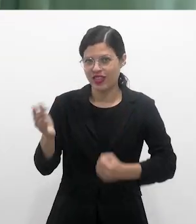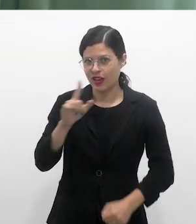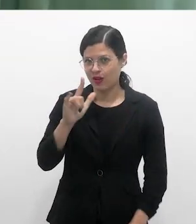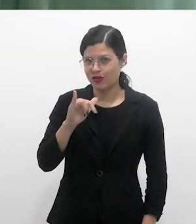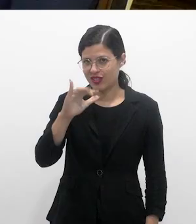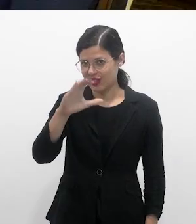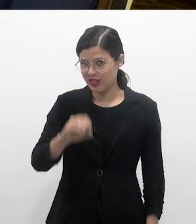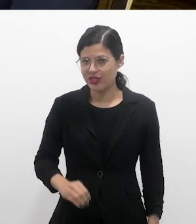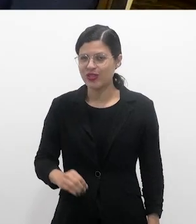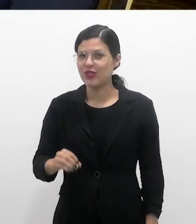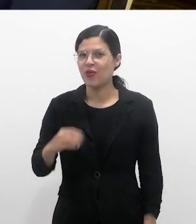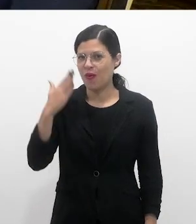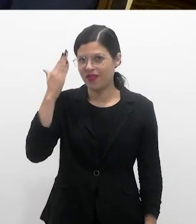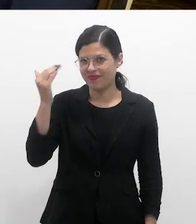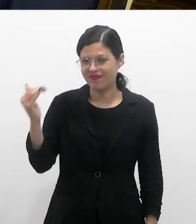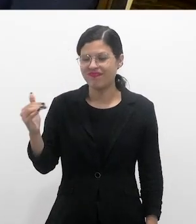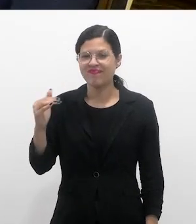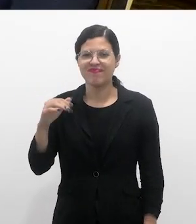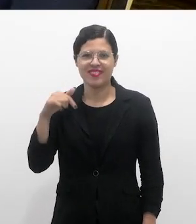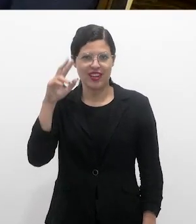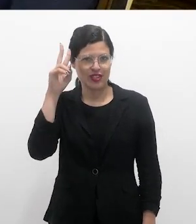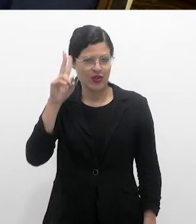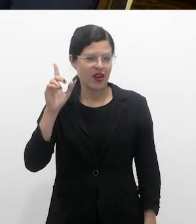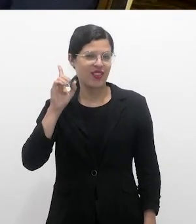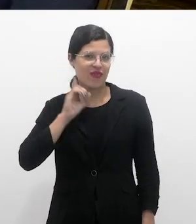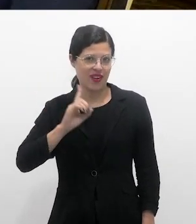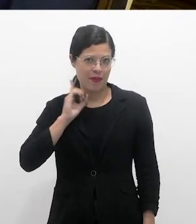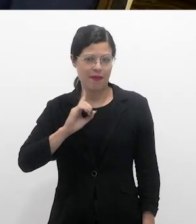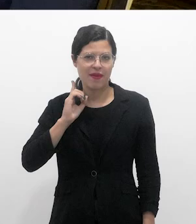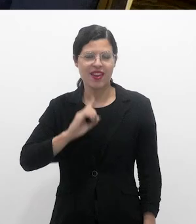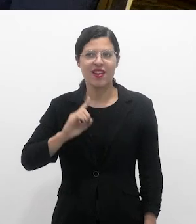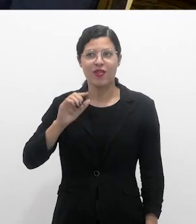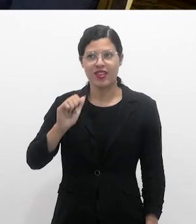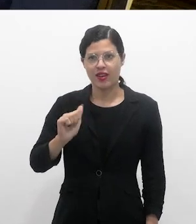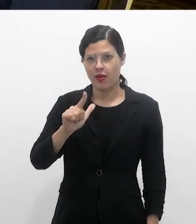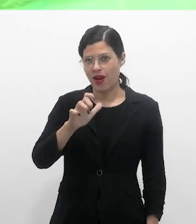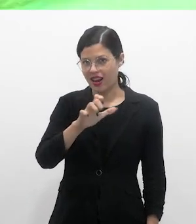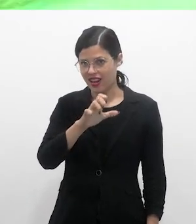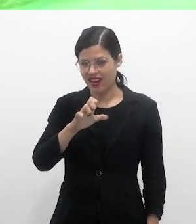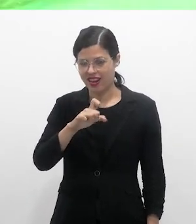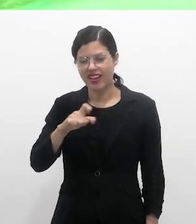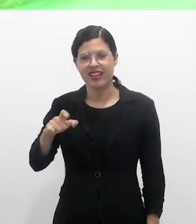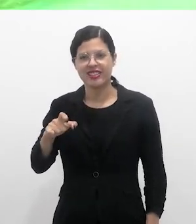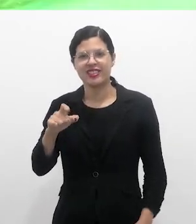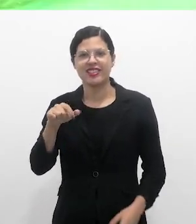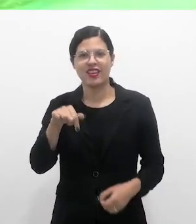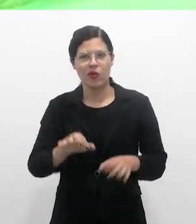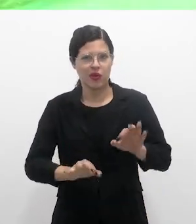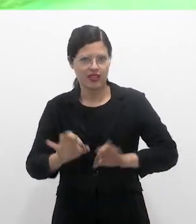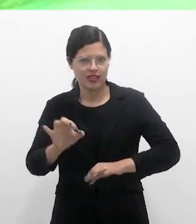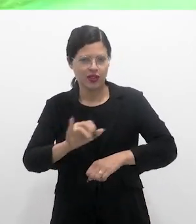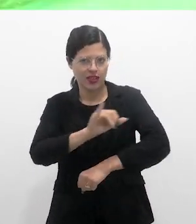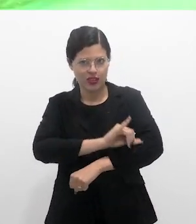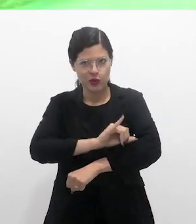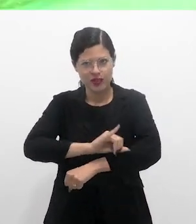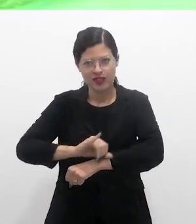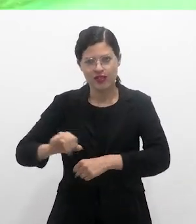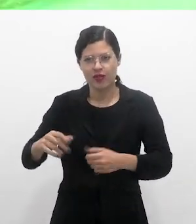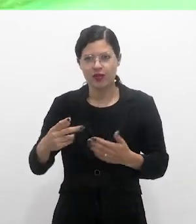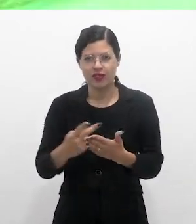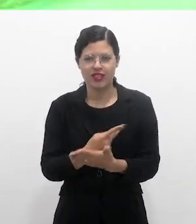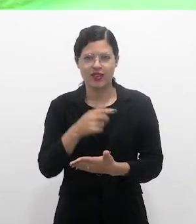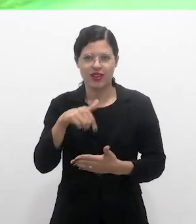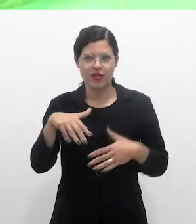Zico, maior ídolo da história do Flamengo, Alex Braga, que é o curador da exposição que está sendo aqui realizada no